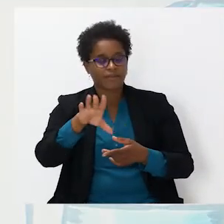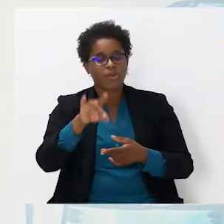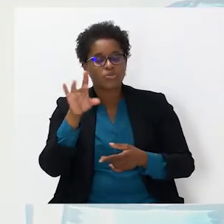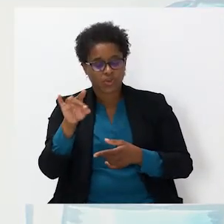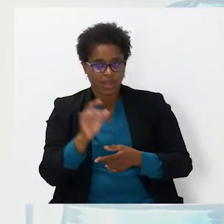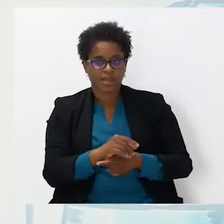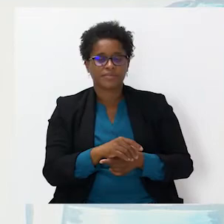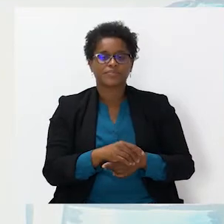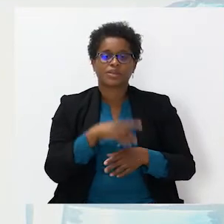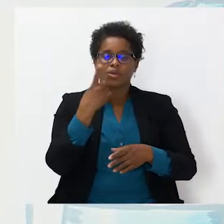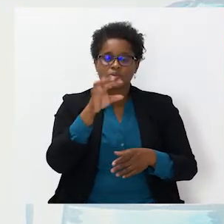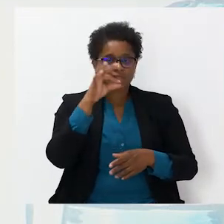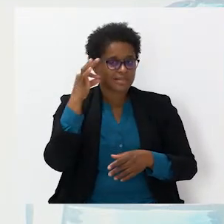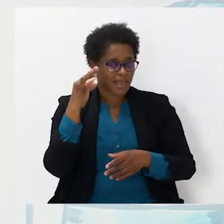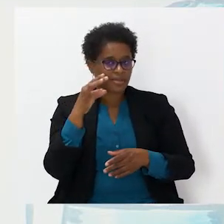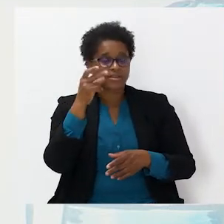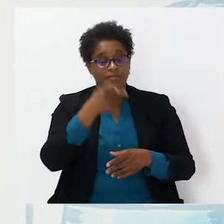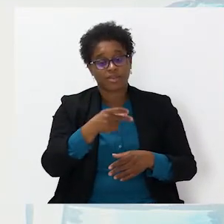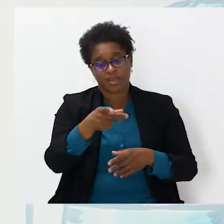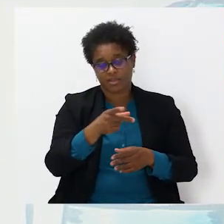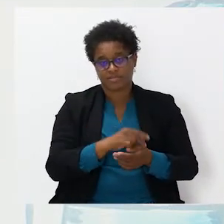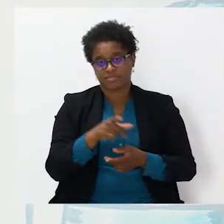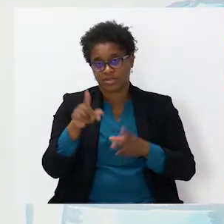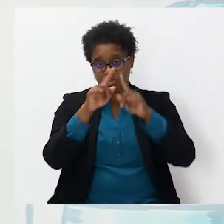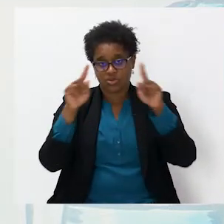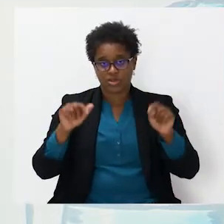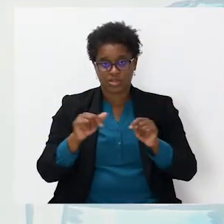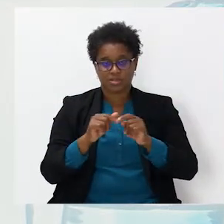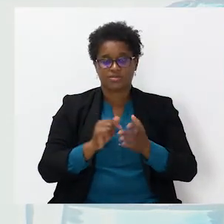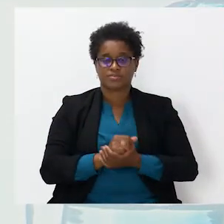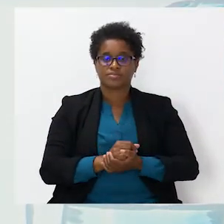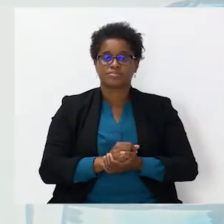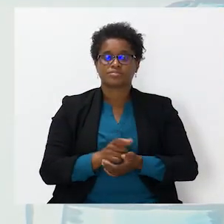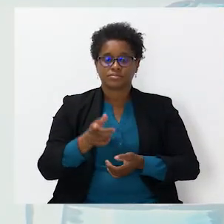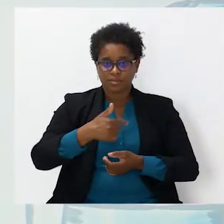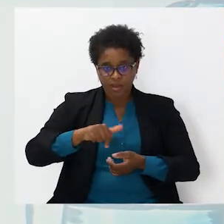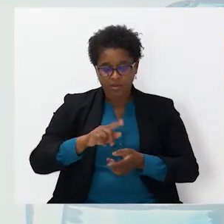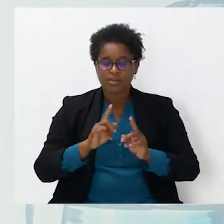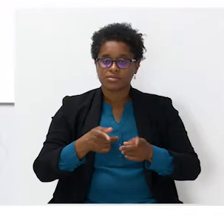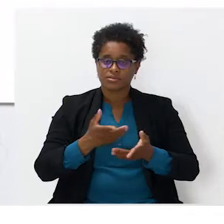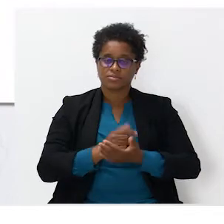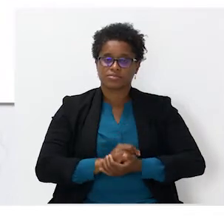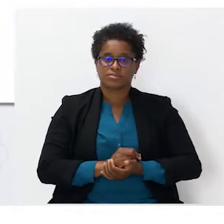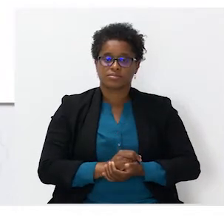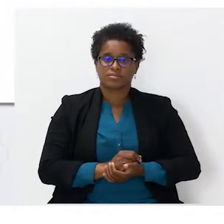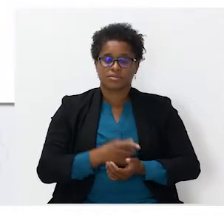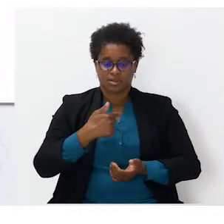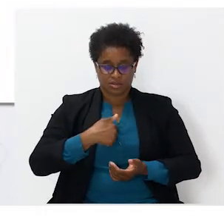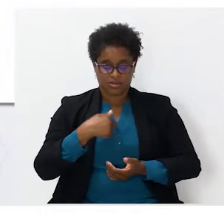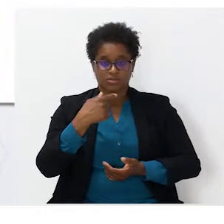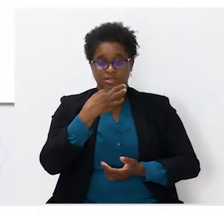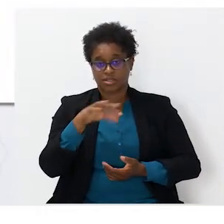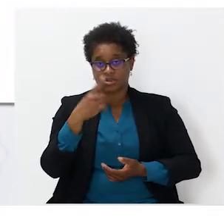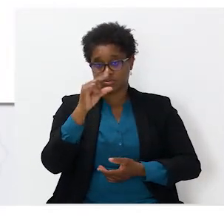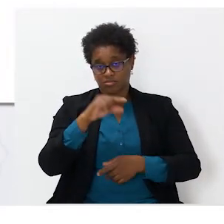escolher o sinal que fica aqui neste quadradinho. Vamos então, vou deixar um